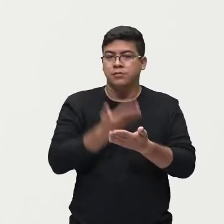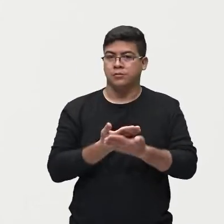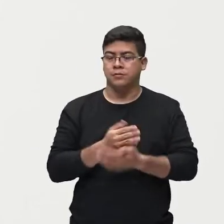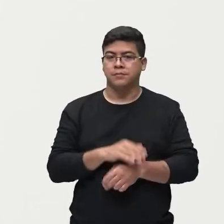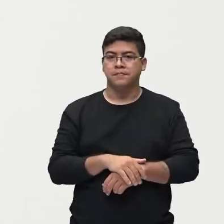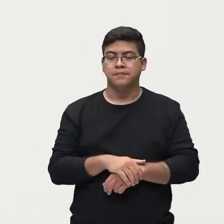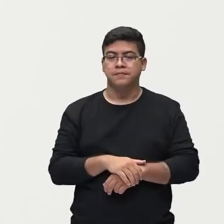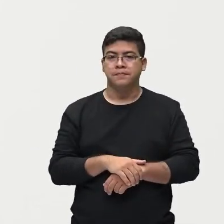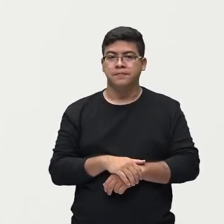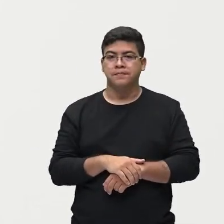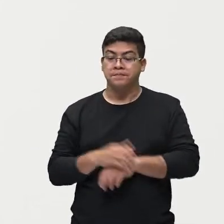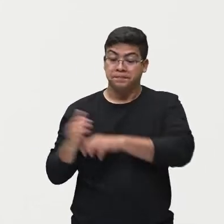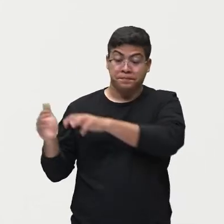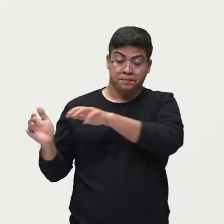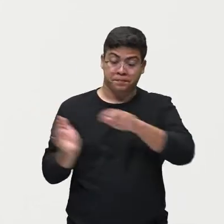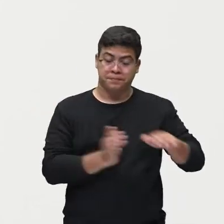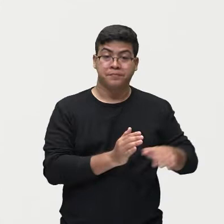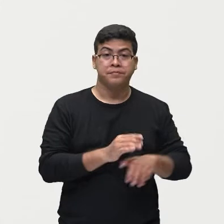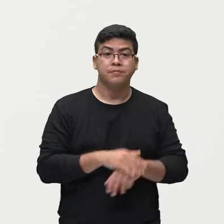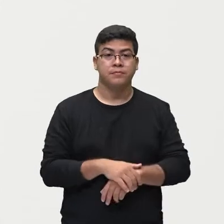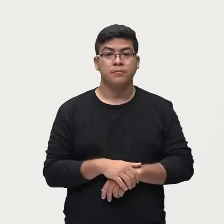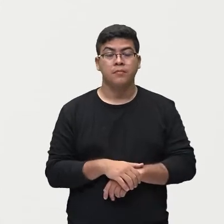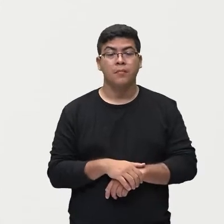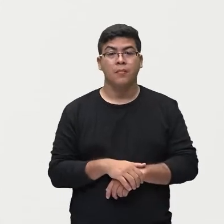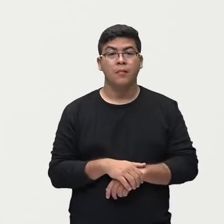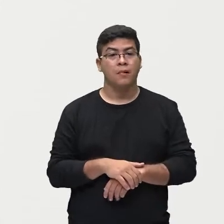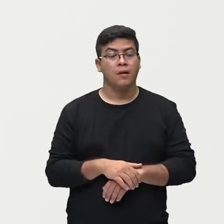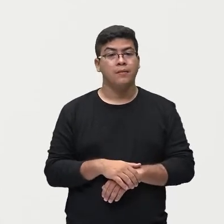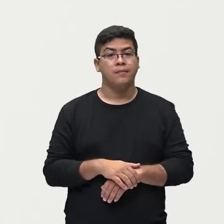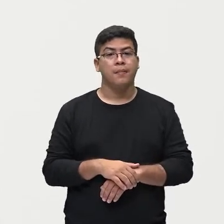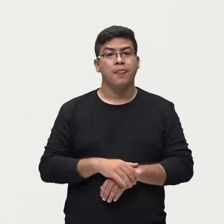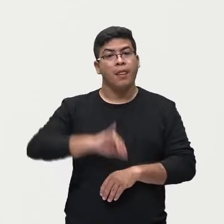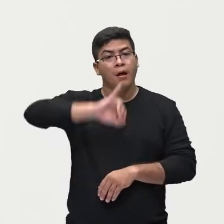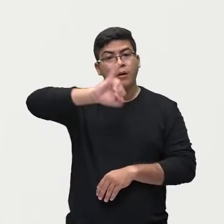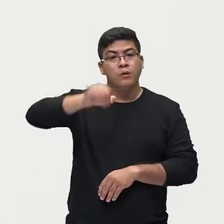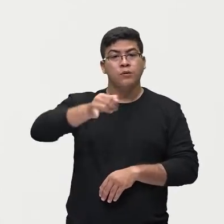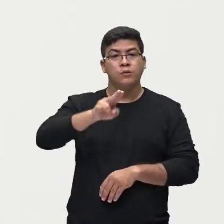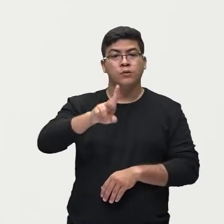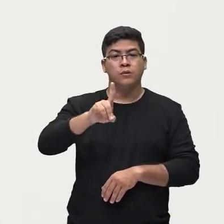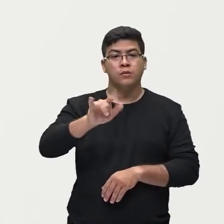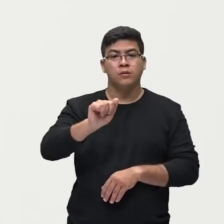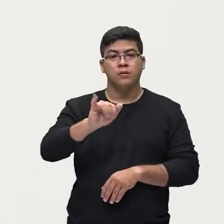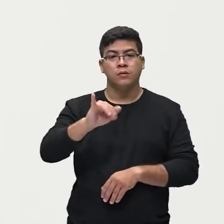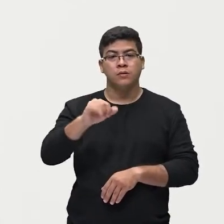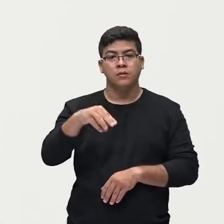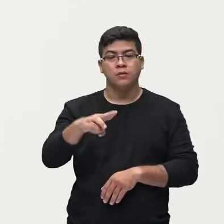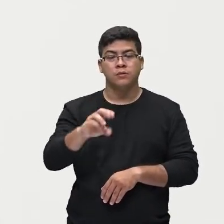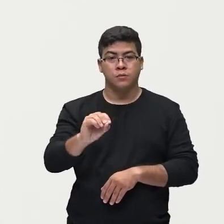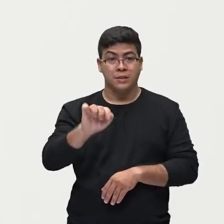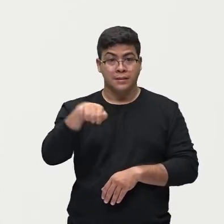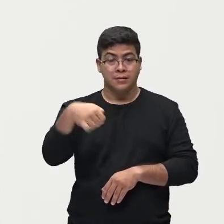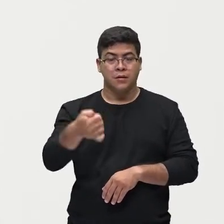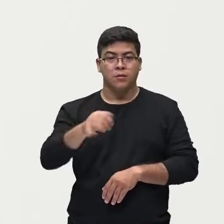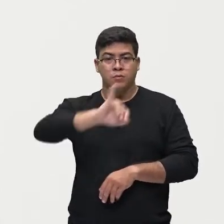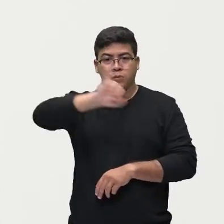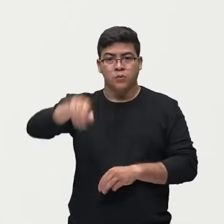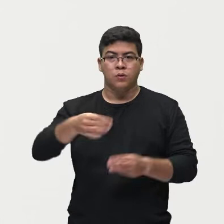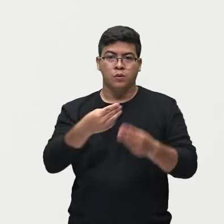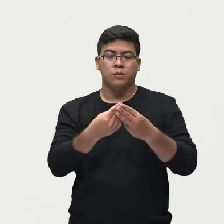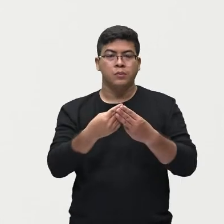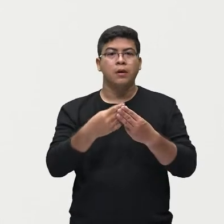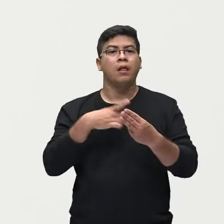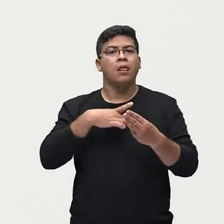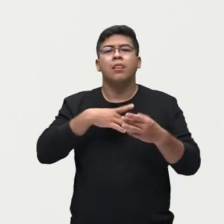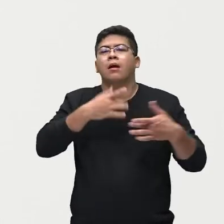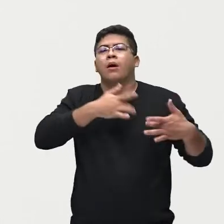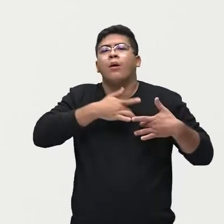No judaísmo, as qualidades éticas, elas são representadas em forma do quê? Da generosidade,